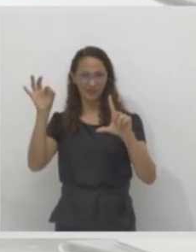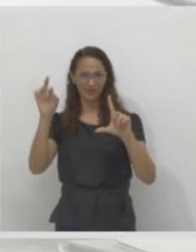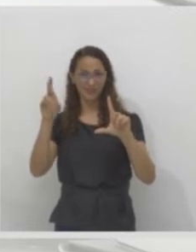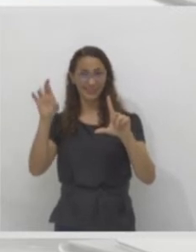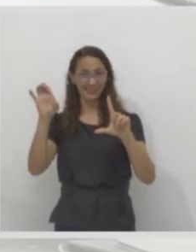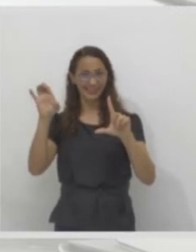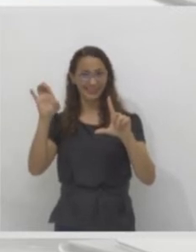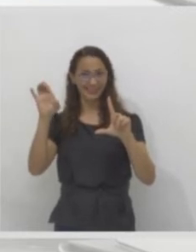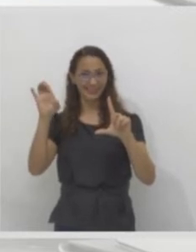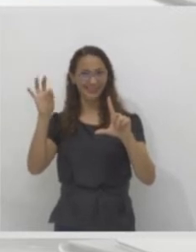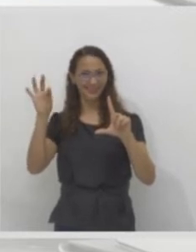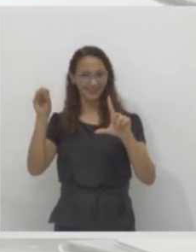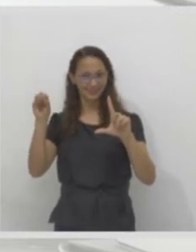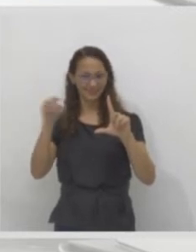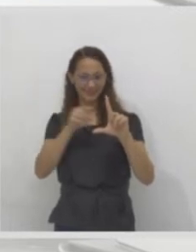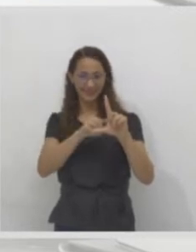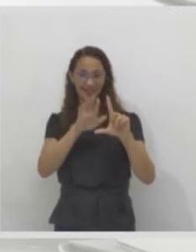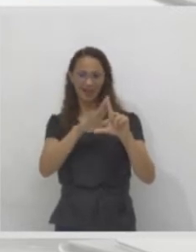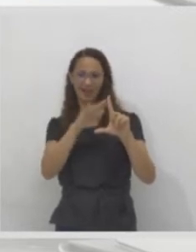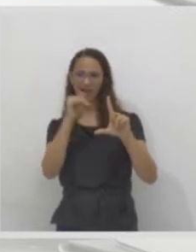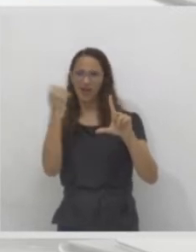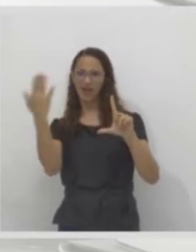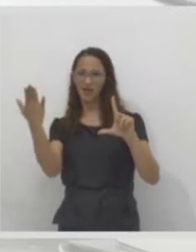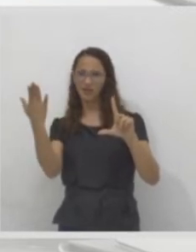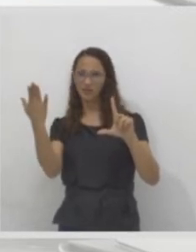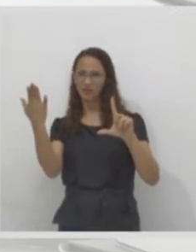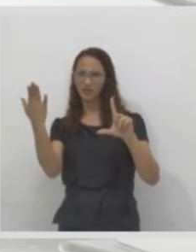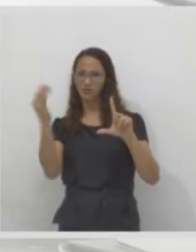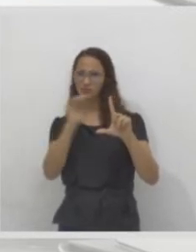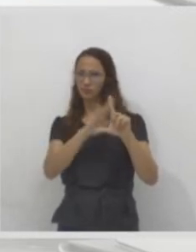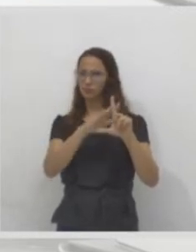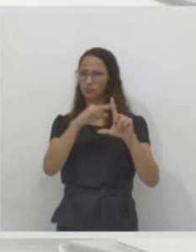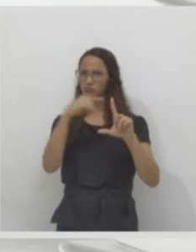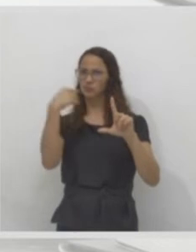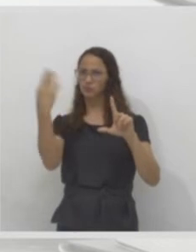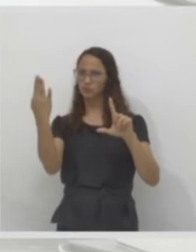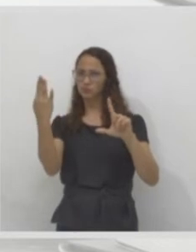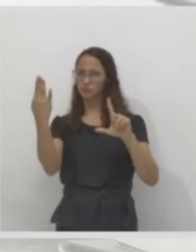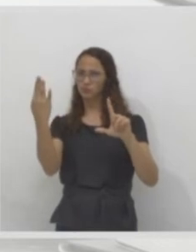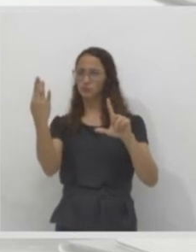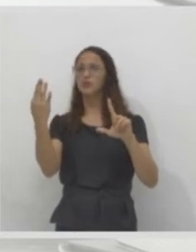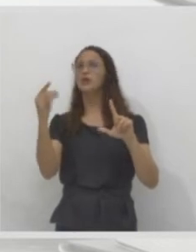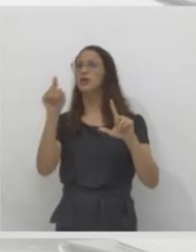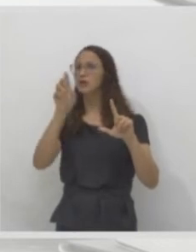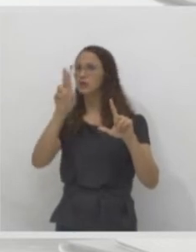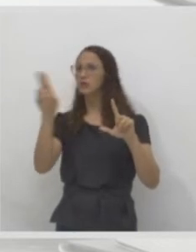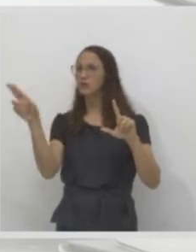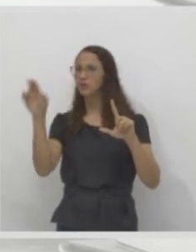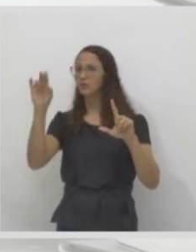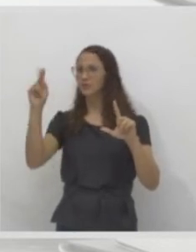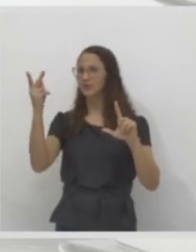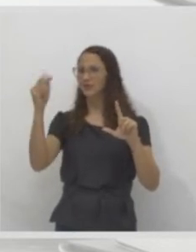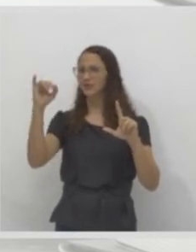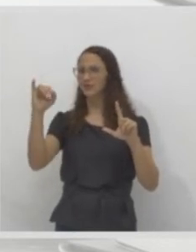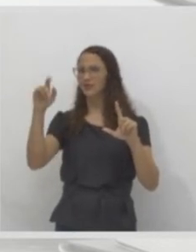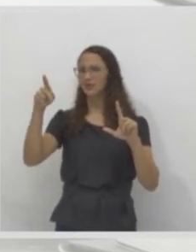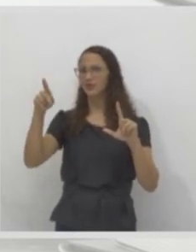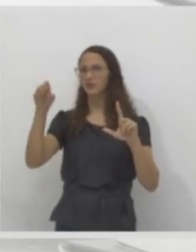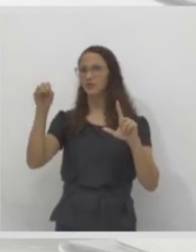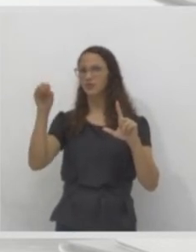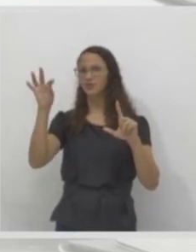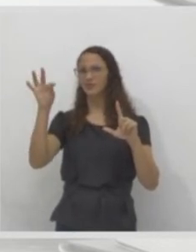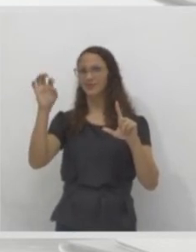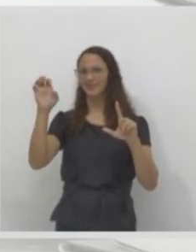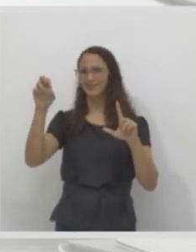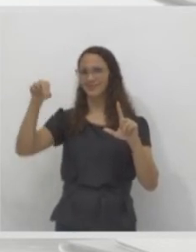de hipotenusa. Guardem essa palavra, não apelidem os colegas de hipotenusa, tá? Mas